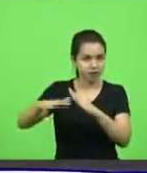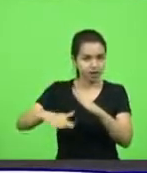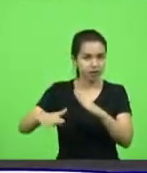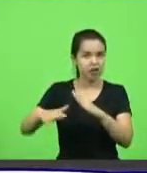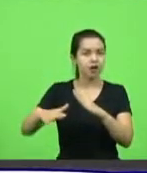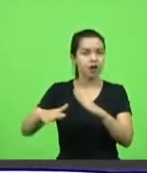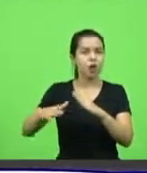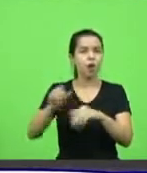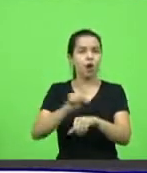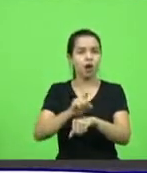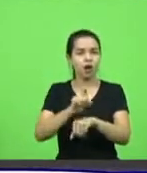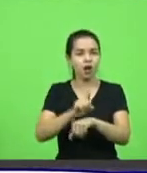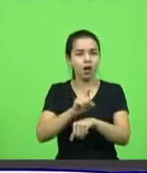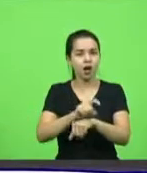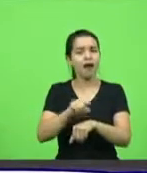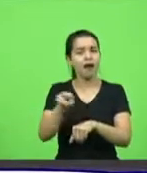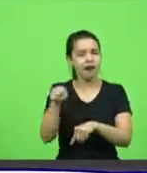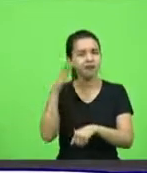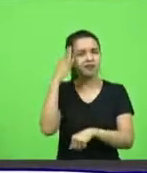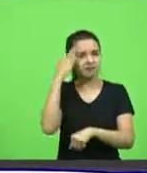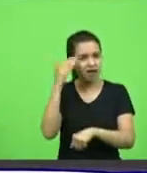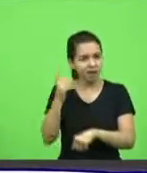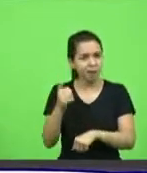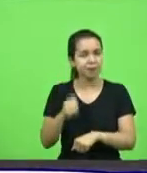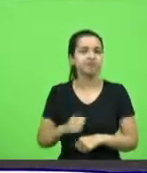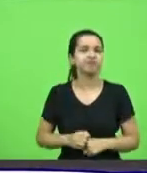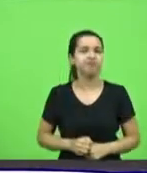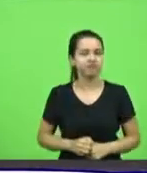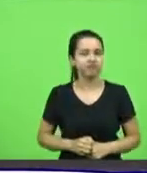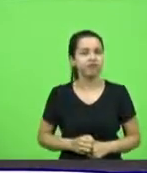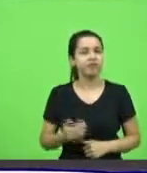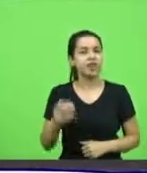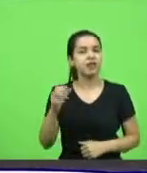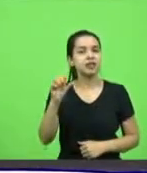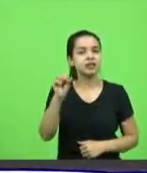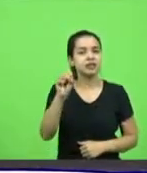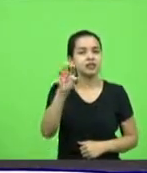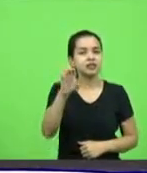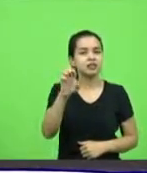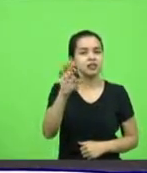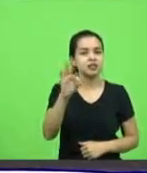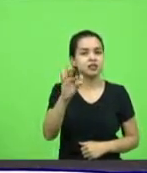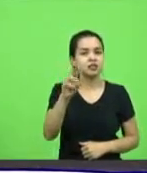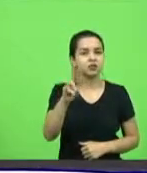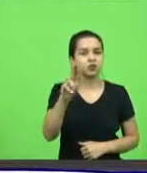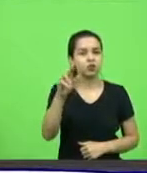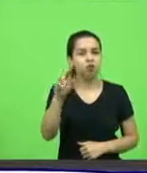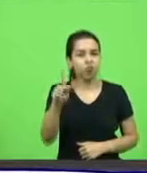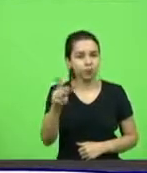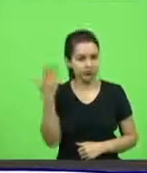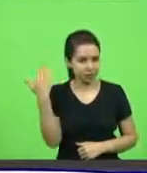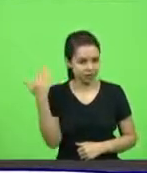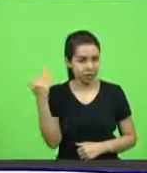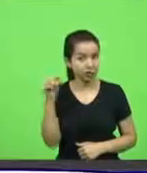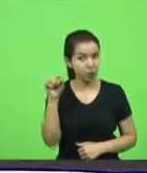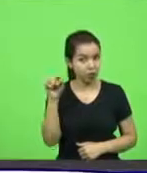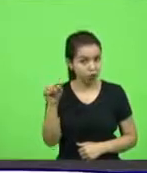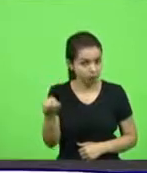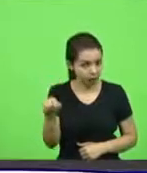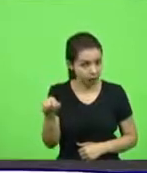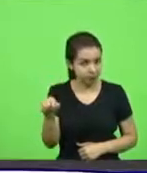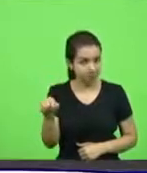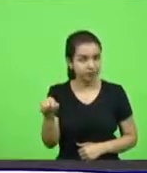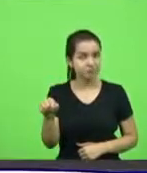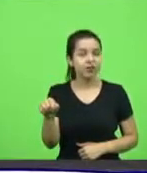sabendo que eu tô falando você Tupi que era antes em Guaramirim o Centro de Convenções da cidade